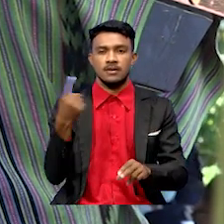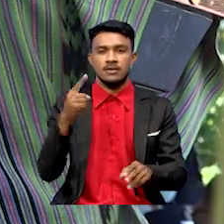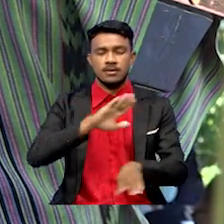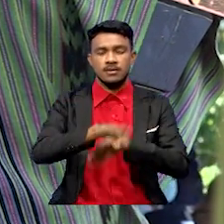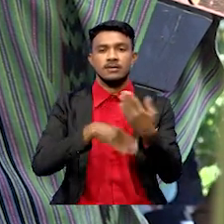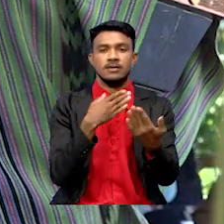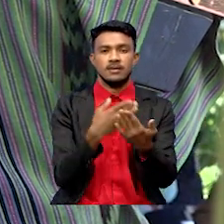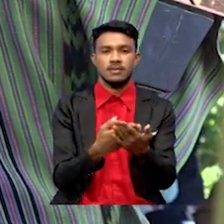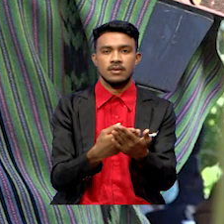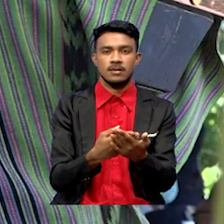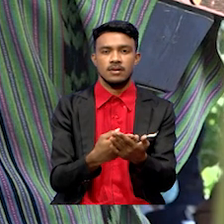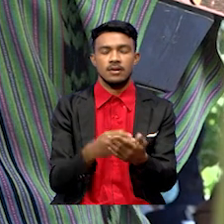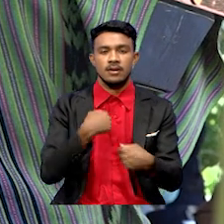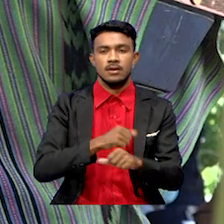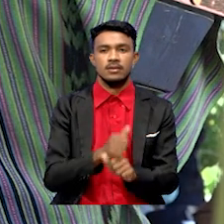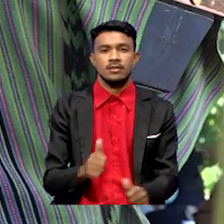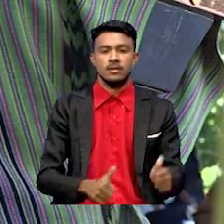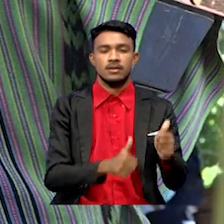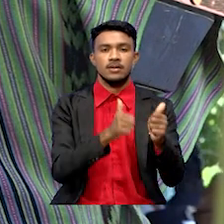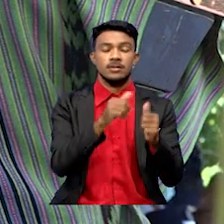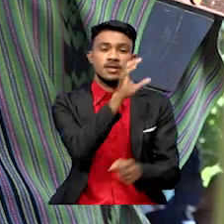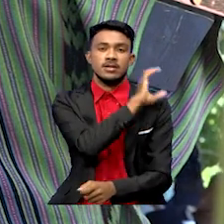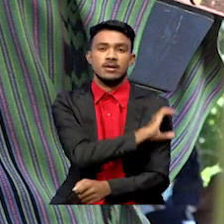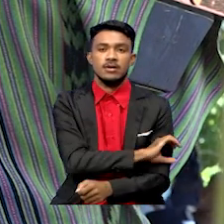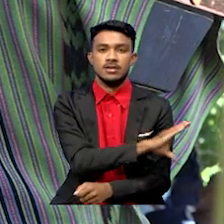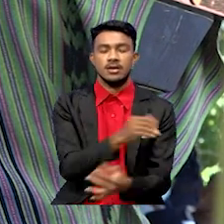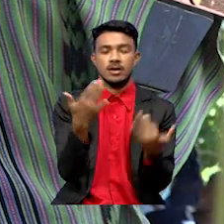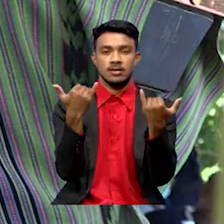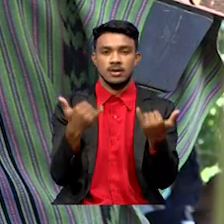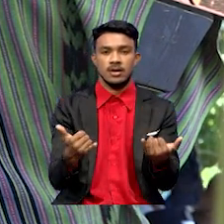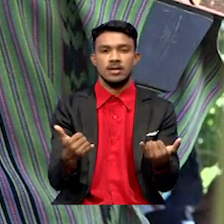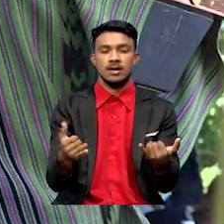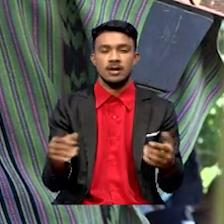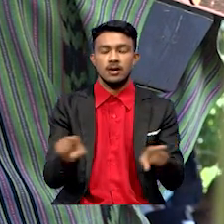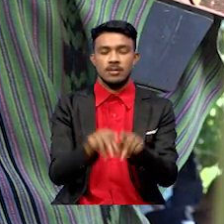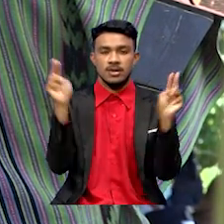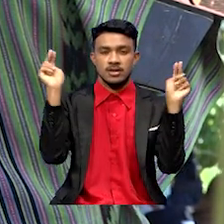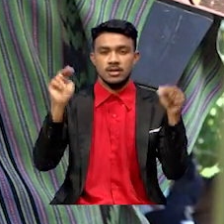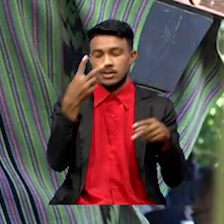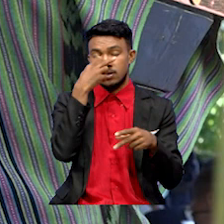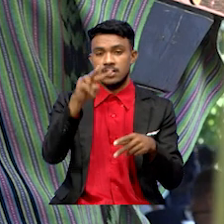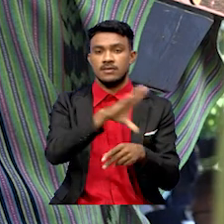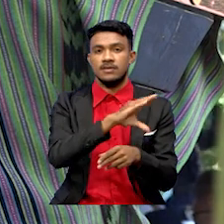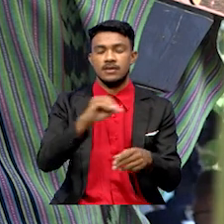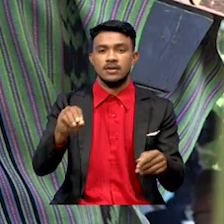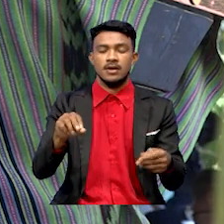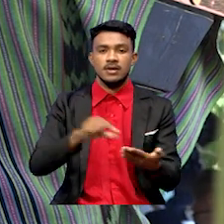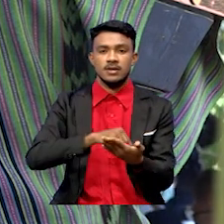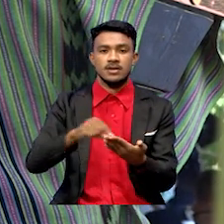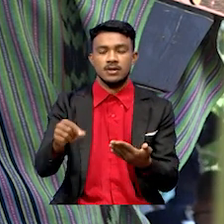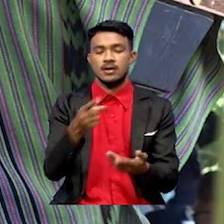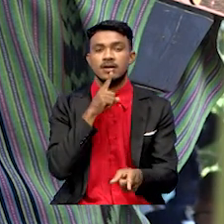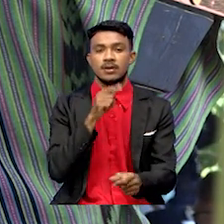os para enfrentar Os desafios da segurança da atualidade é preciso haver uma polícia de segurança solidária